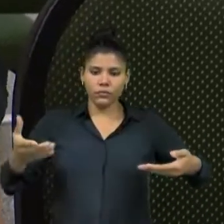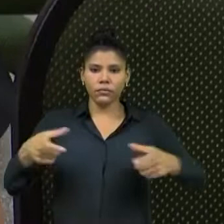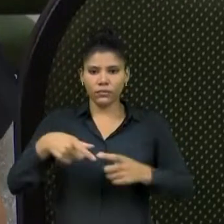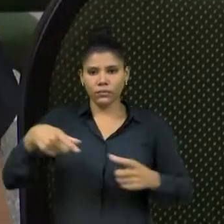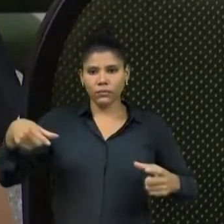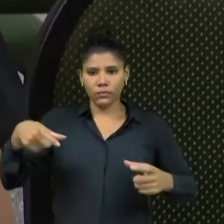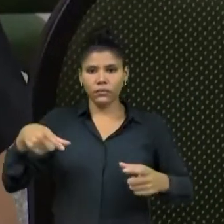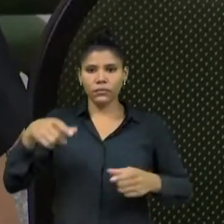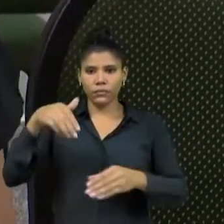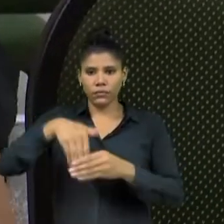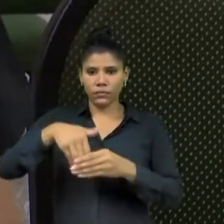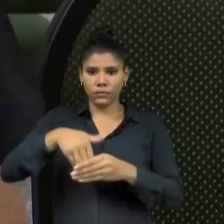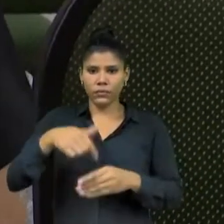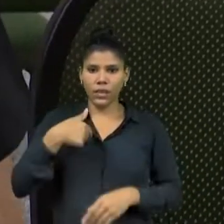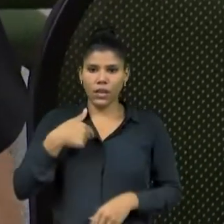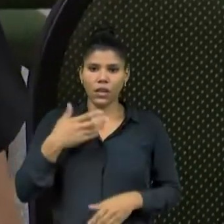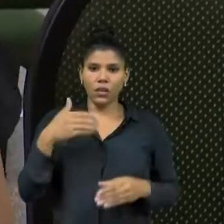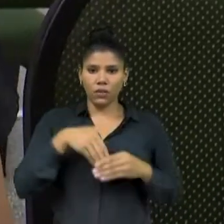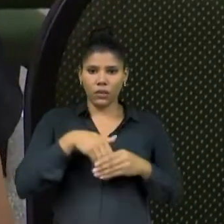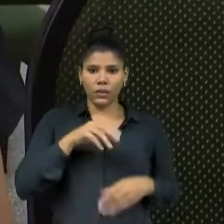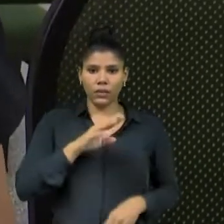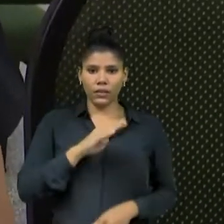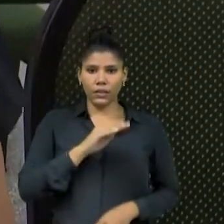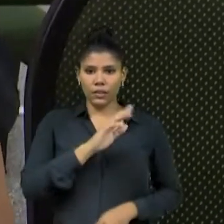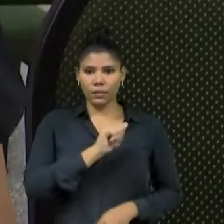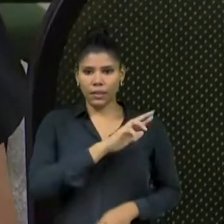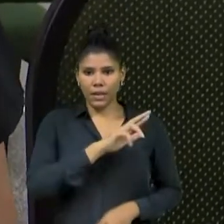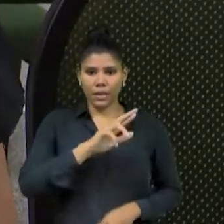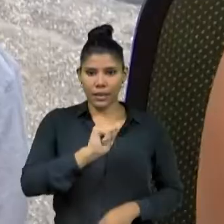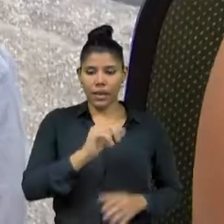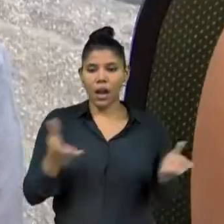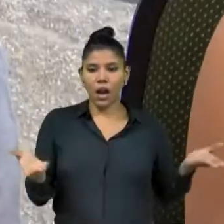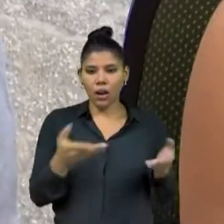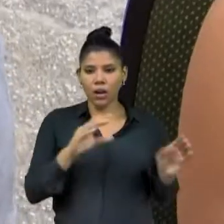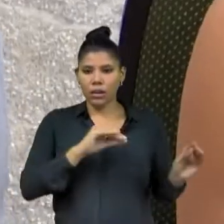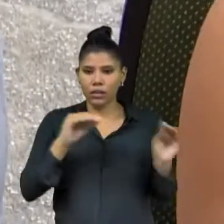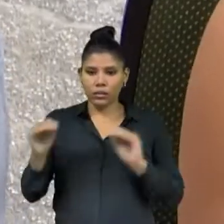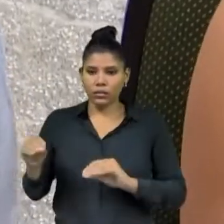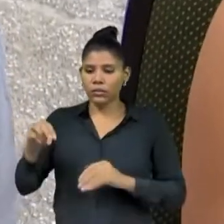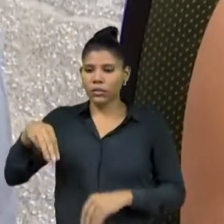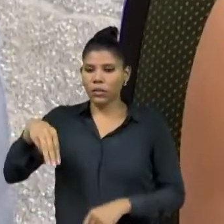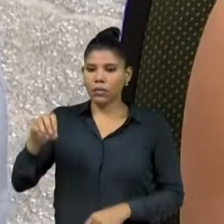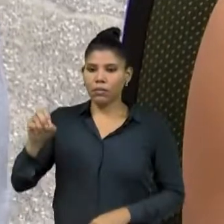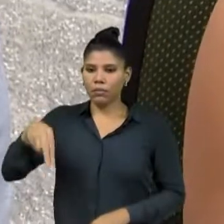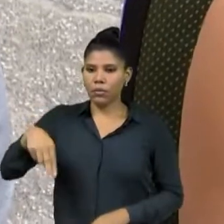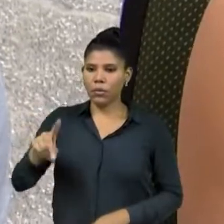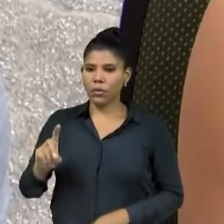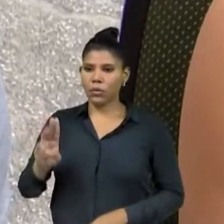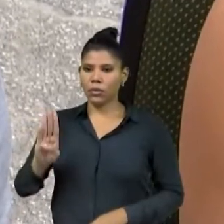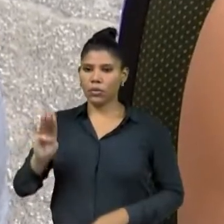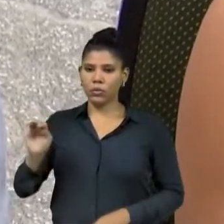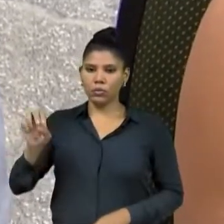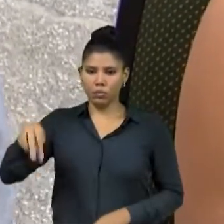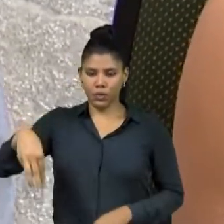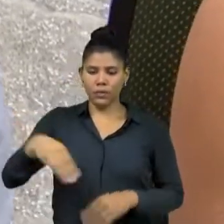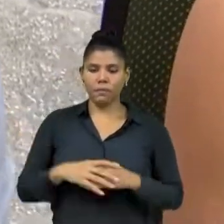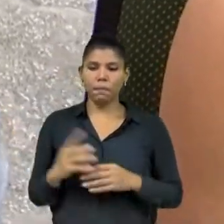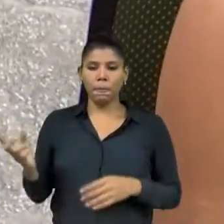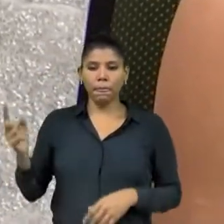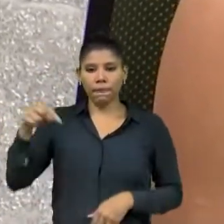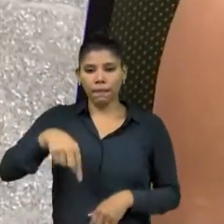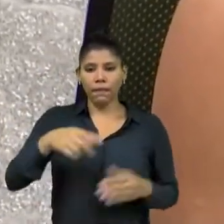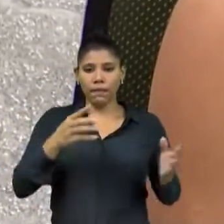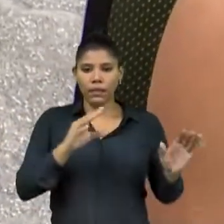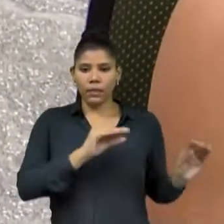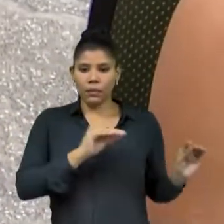né? Que eu votava na Barra do Ceará e agora no Aracapé, que é Mudubim. Eu vim transferir o meu título para